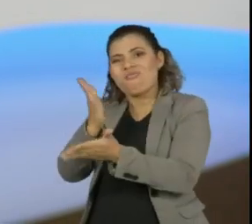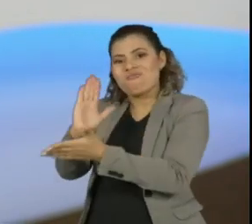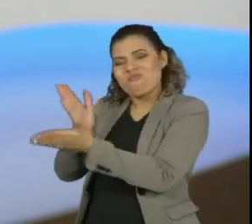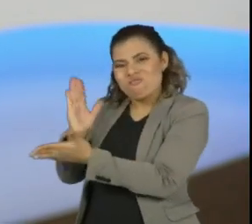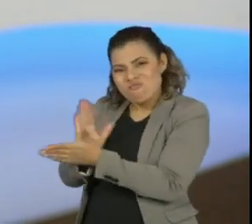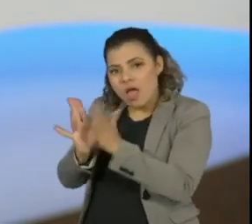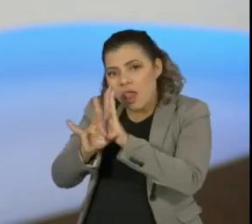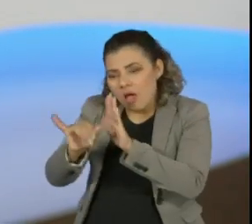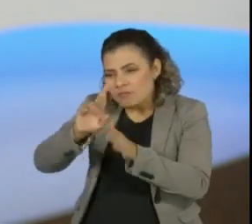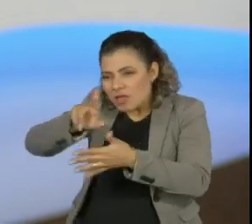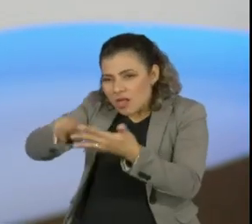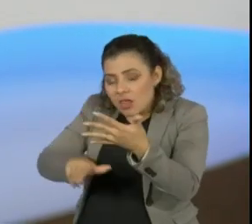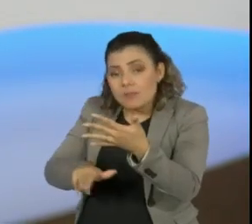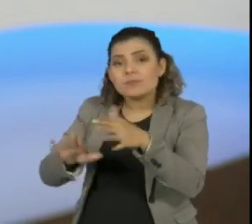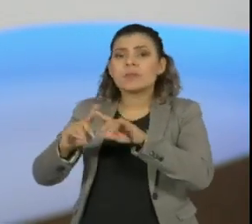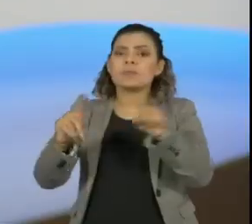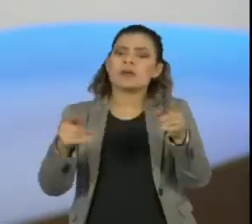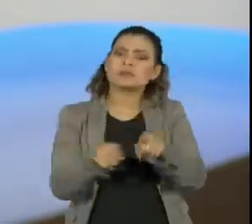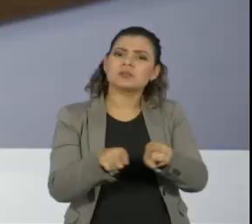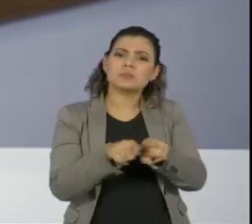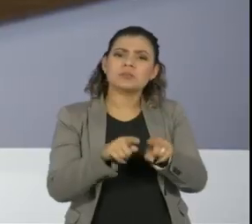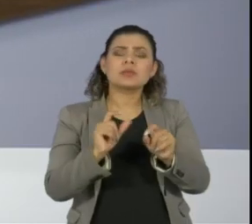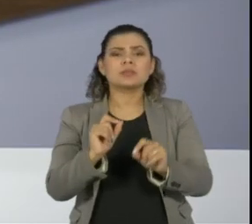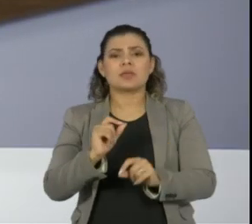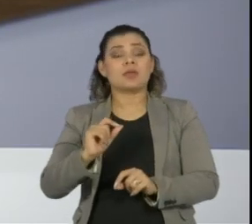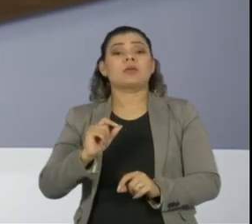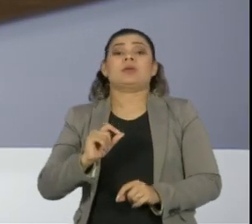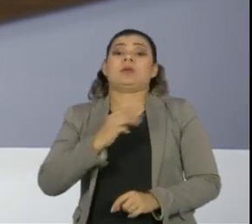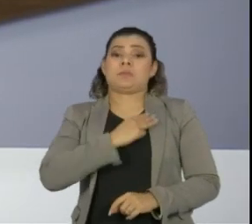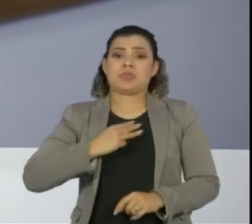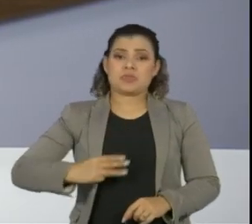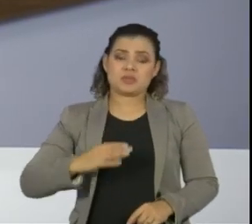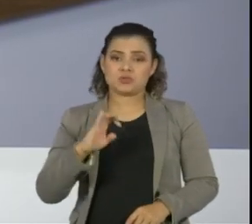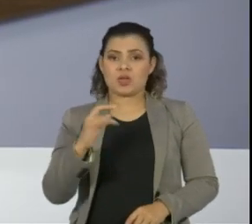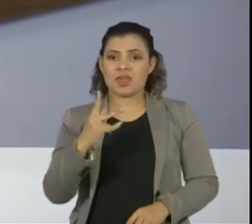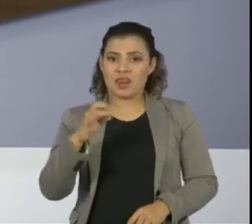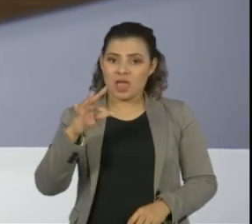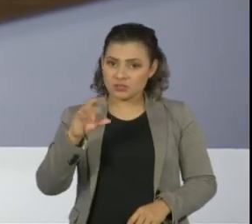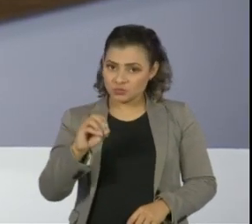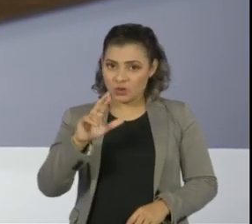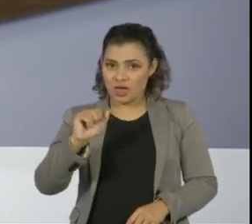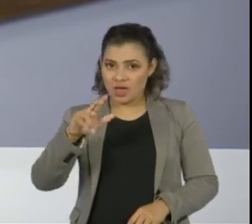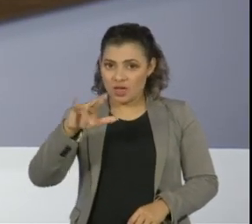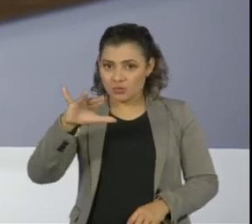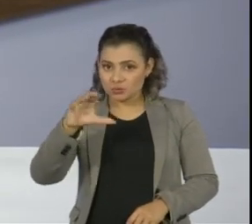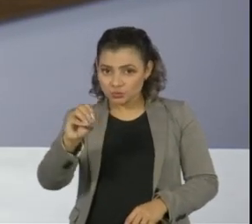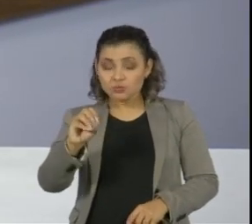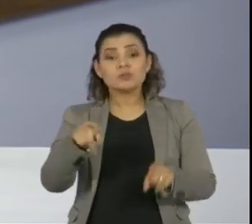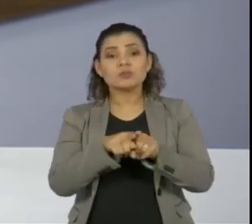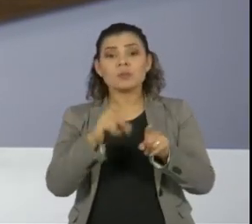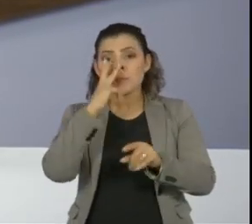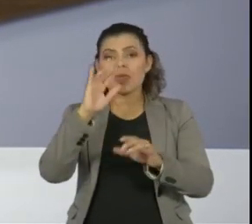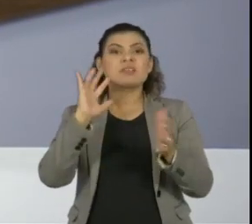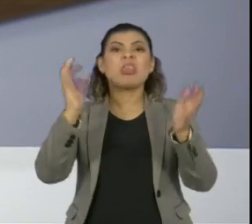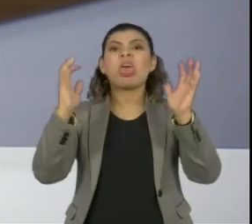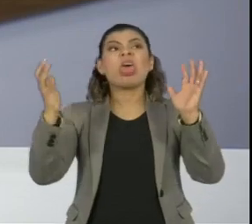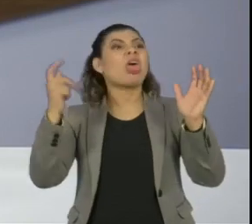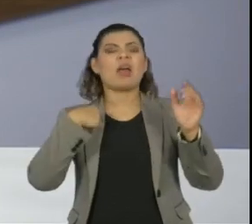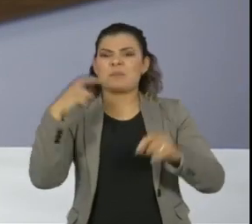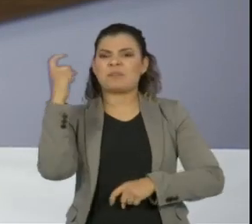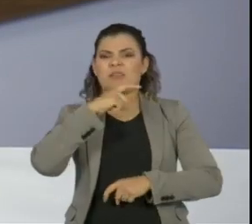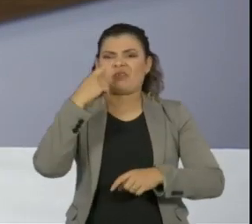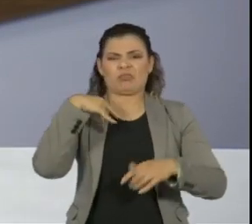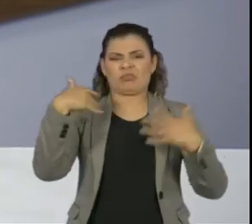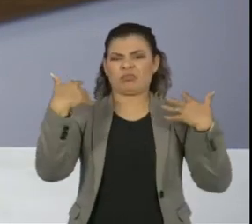boiada e você tem um ministro ernesto araújo que falem alarmismo climático e dá exemplos de como no